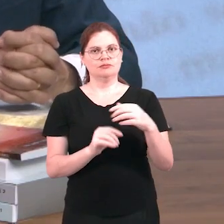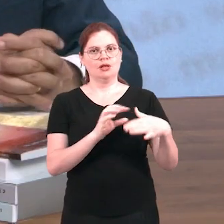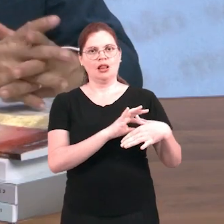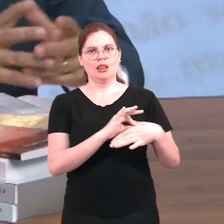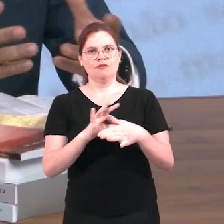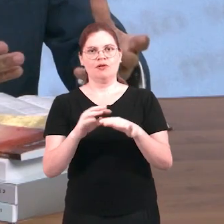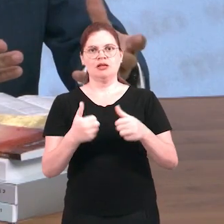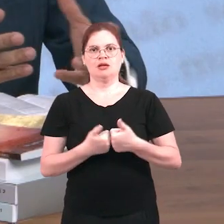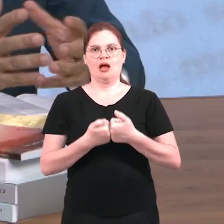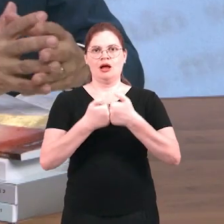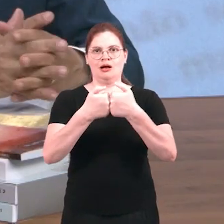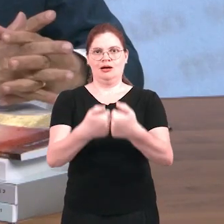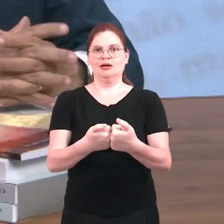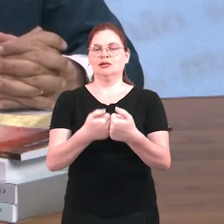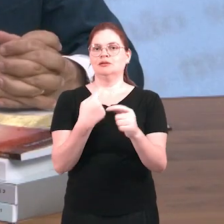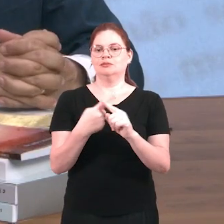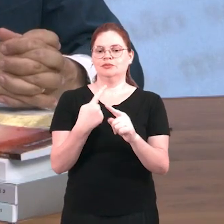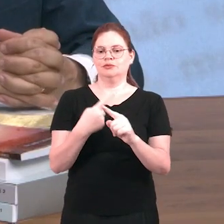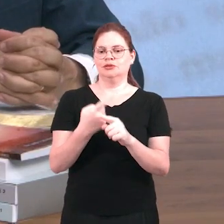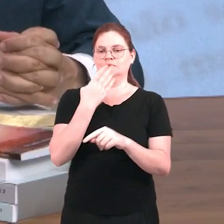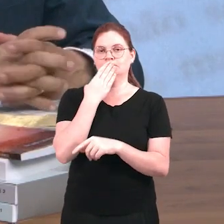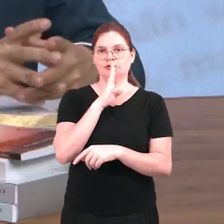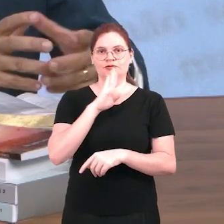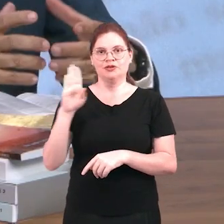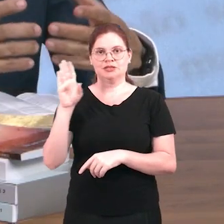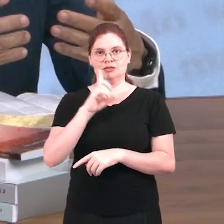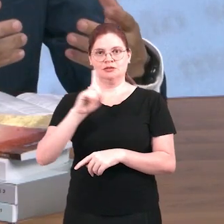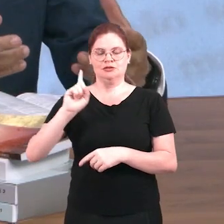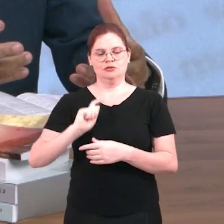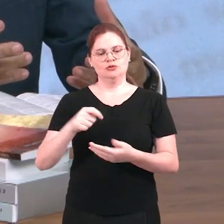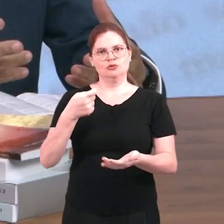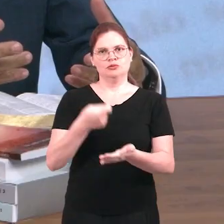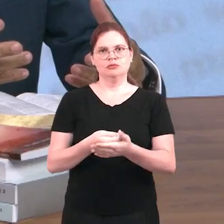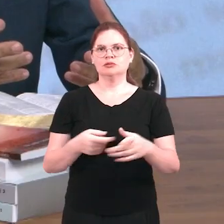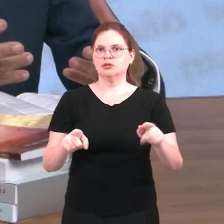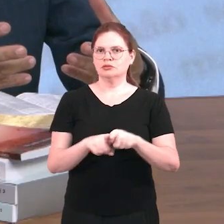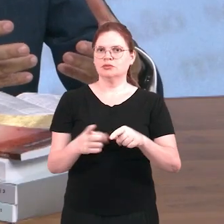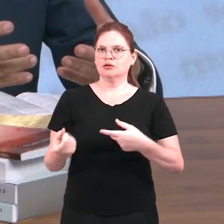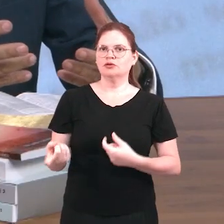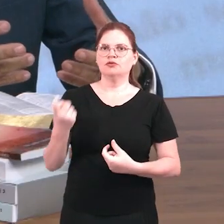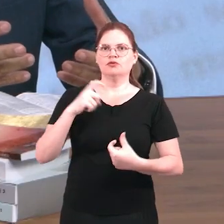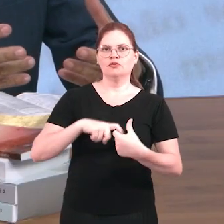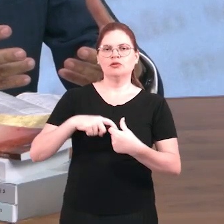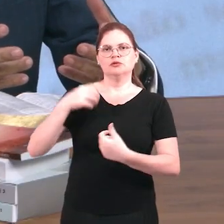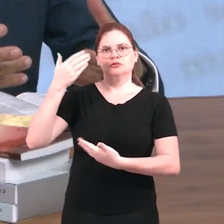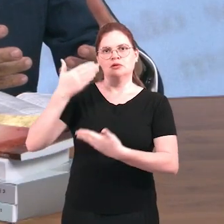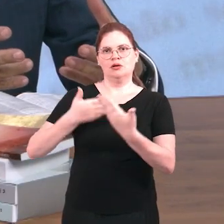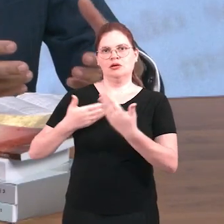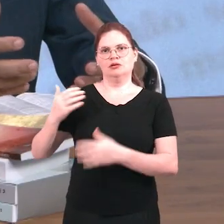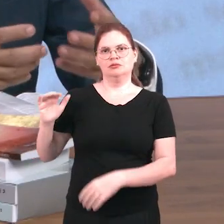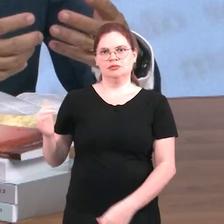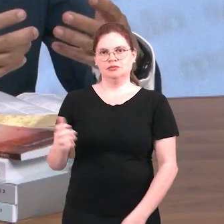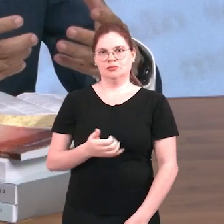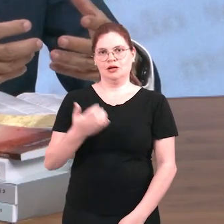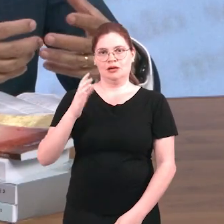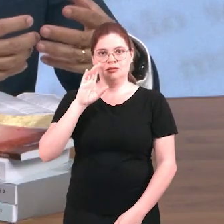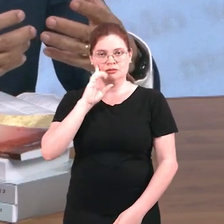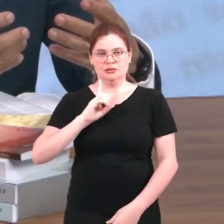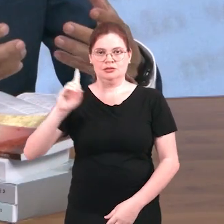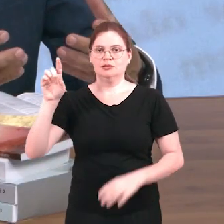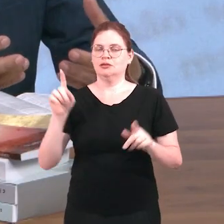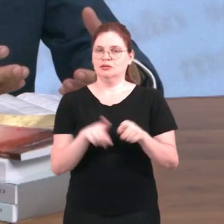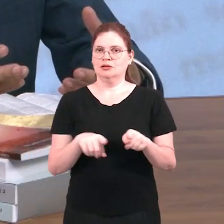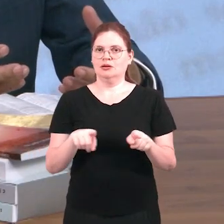Aliança em cumprimento à palavra de Deus. Restaurou a vida religiosa da nação de Israel,